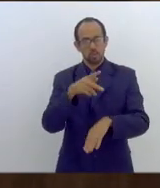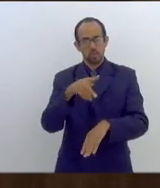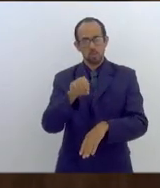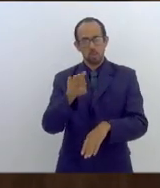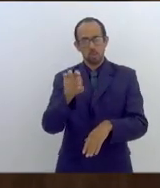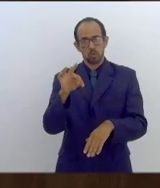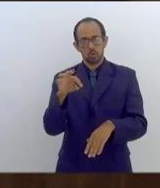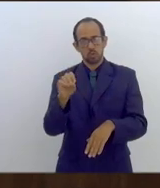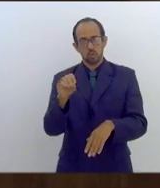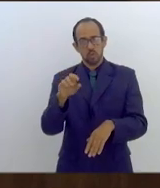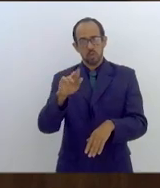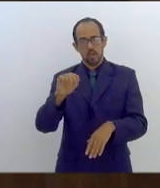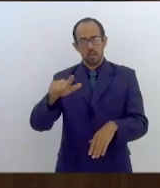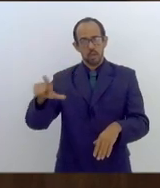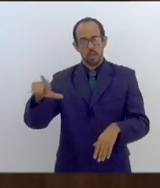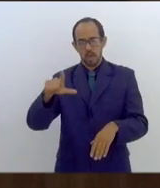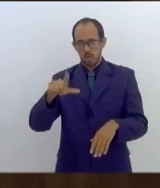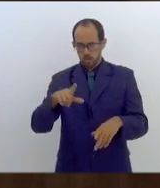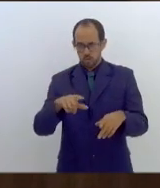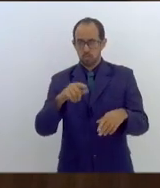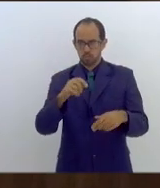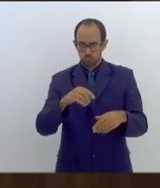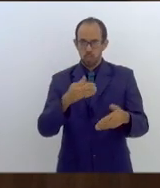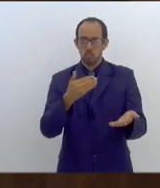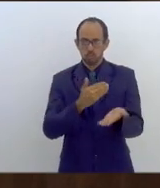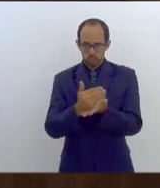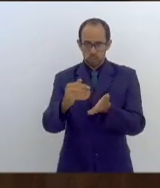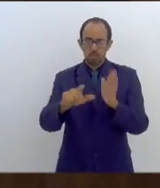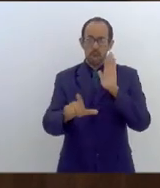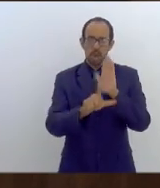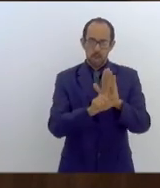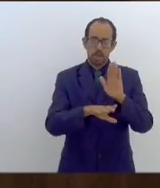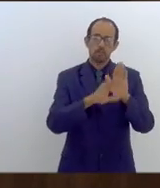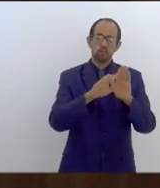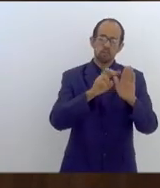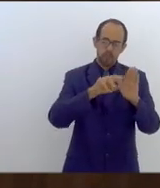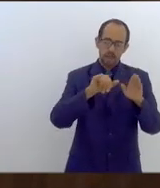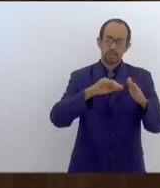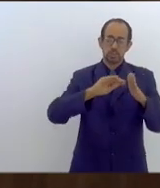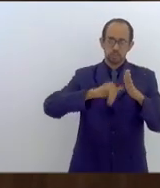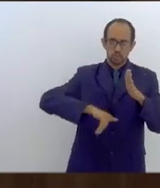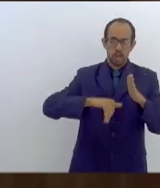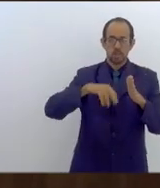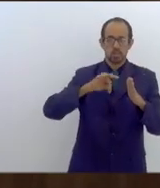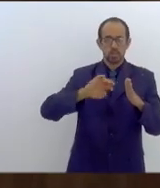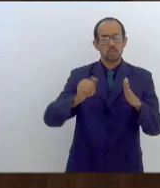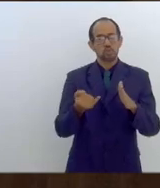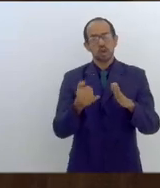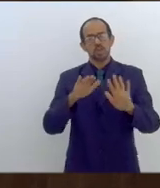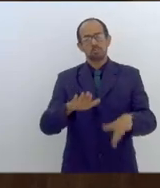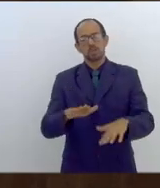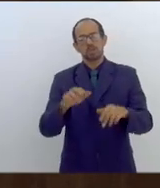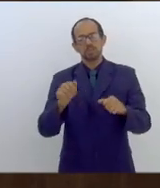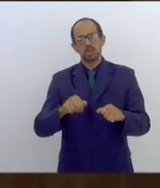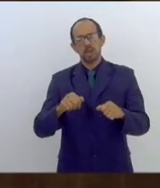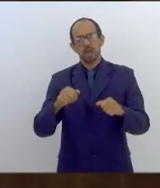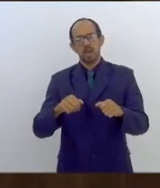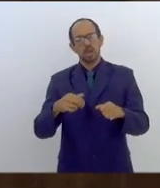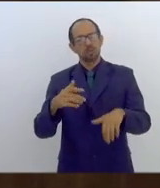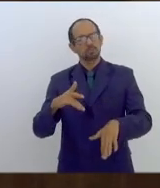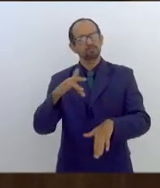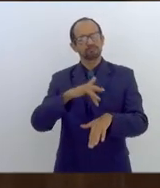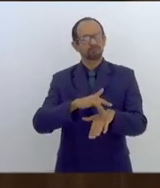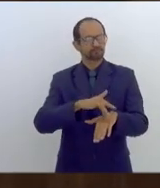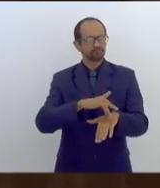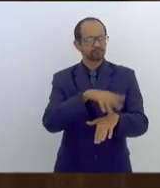vigor, certamente será derrubada no TJ, mas é um absurdo que professores e professoras sigam sendo constrangidos por